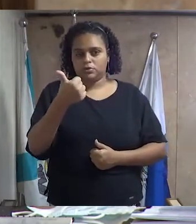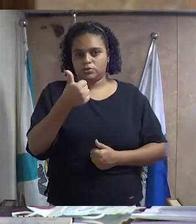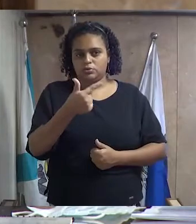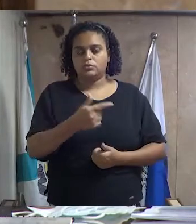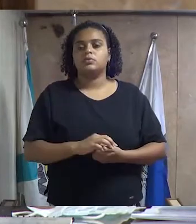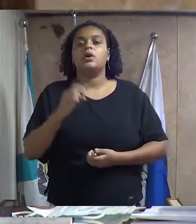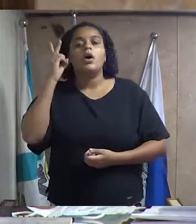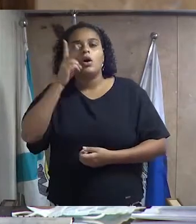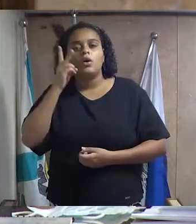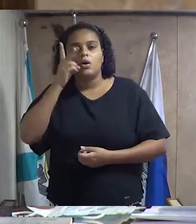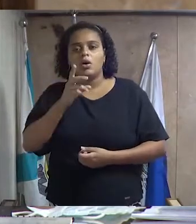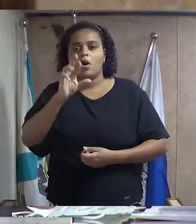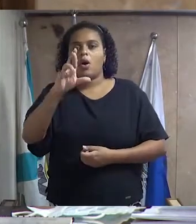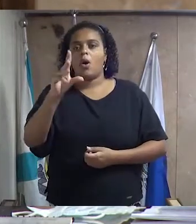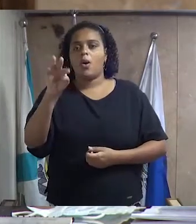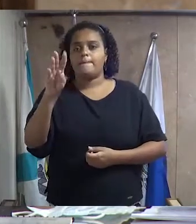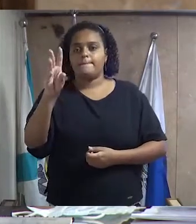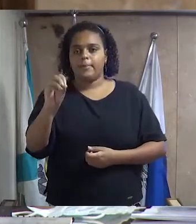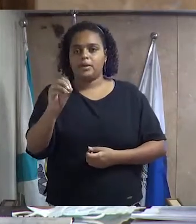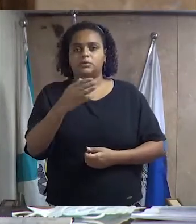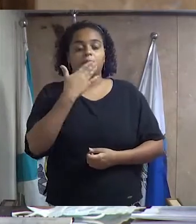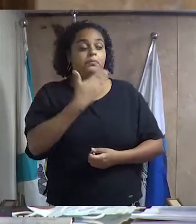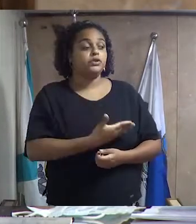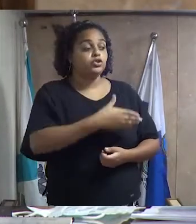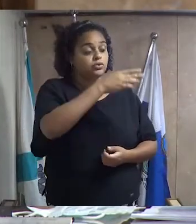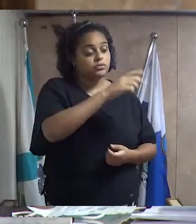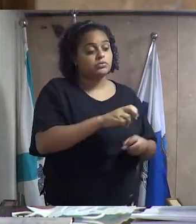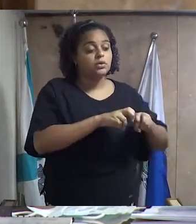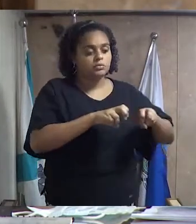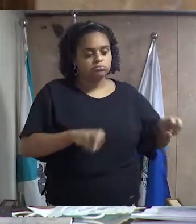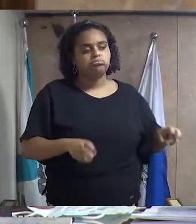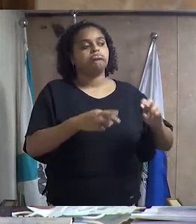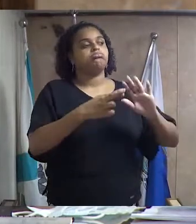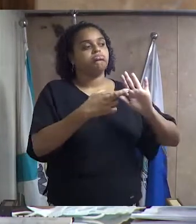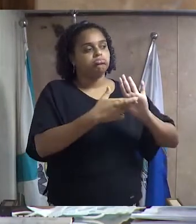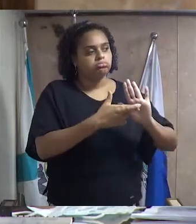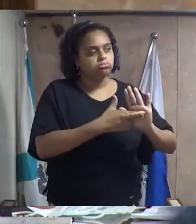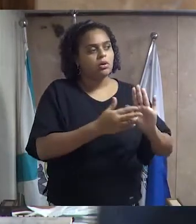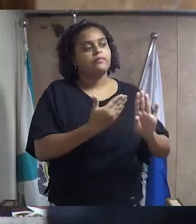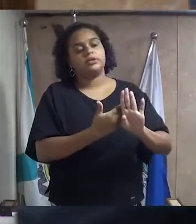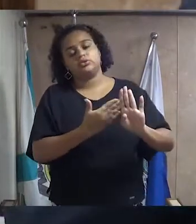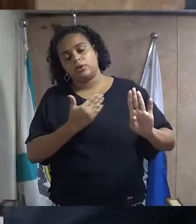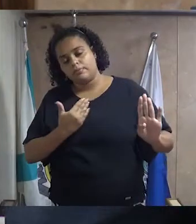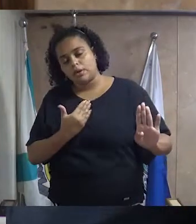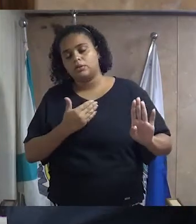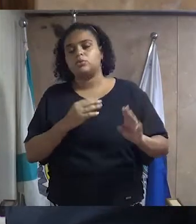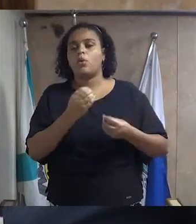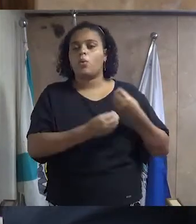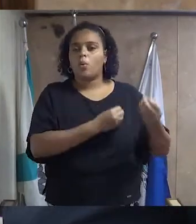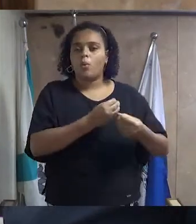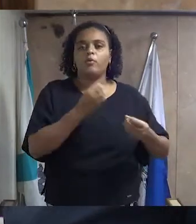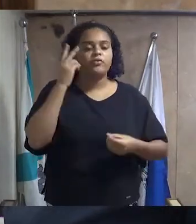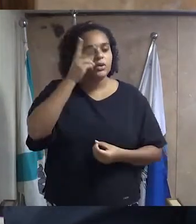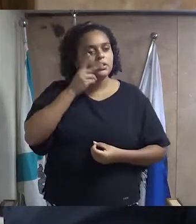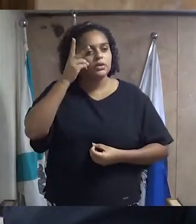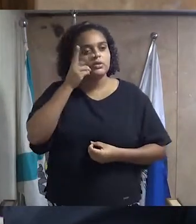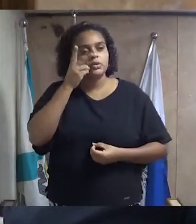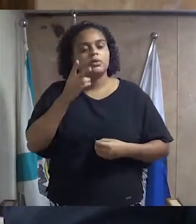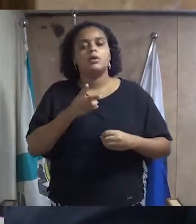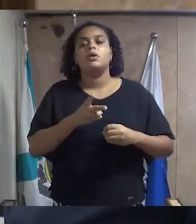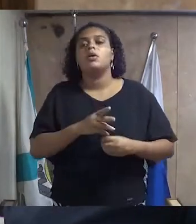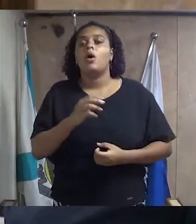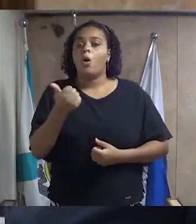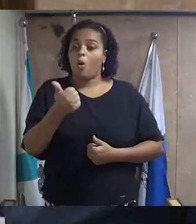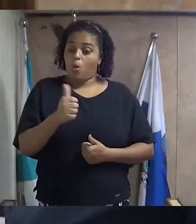130/2021. Excelentíssimo senhor vereador Roberto Gabriel de Souza, requerendo à mesa regimentalmente o seu afastamento do cargo de